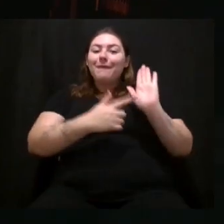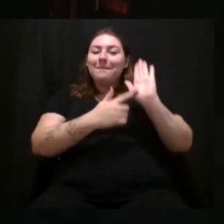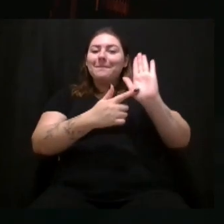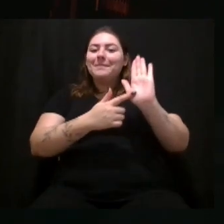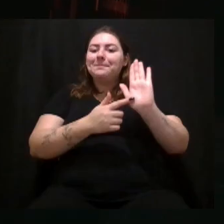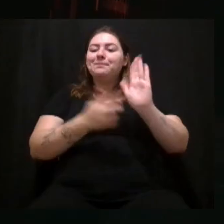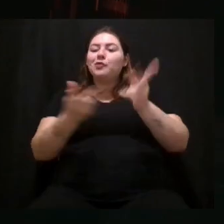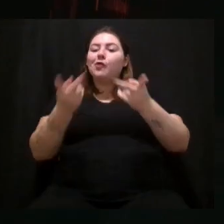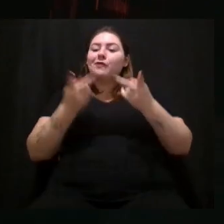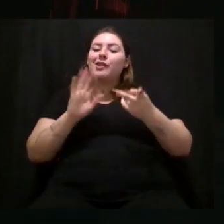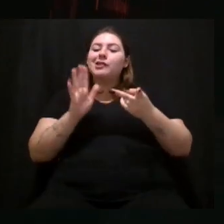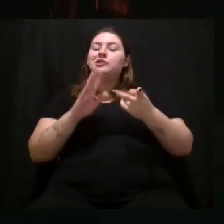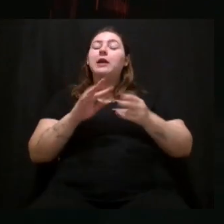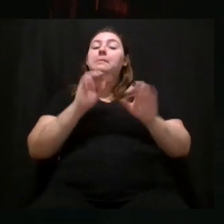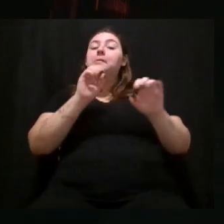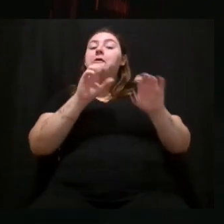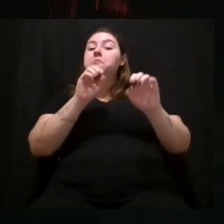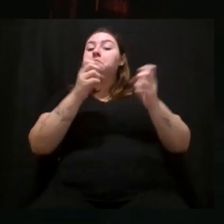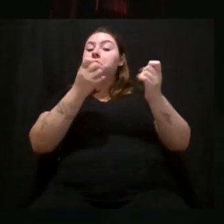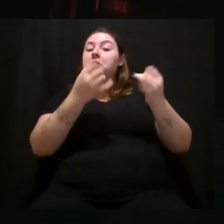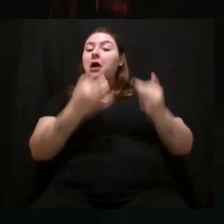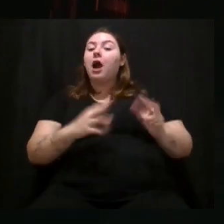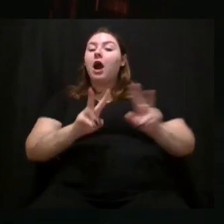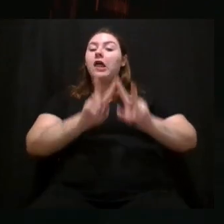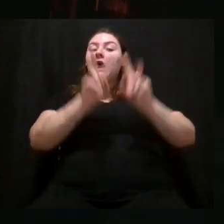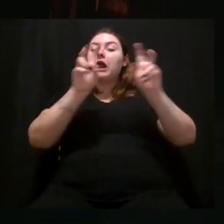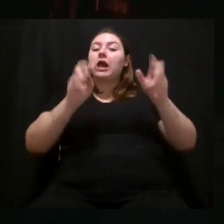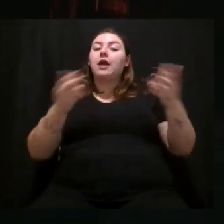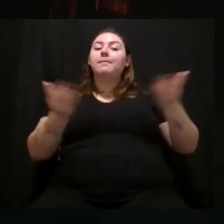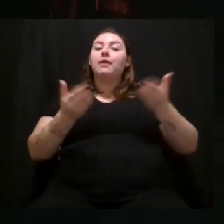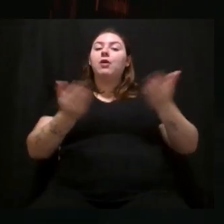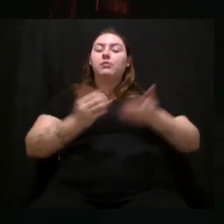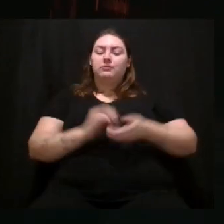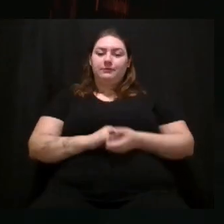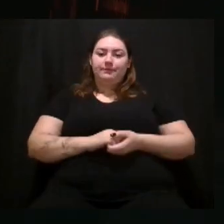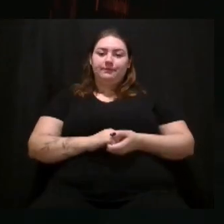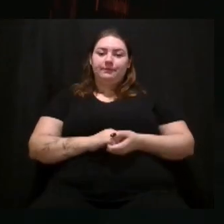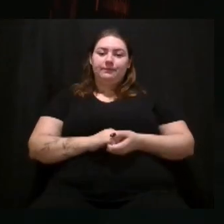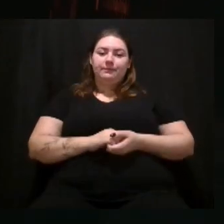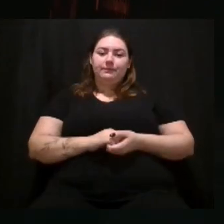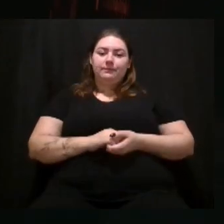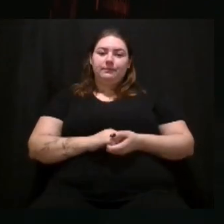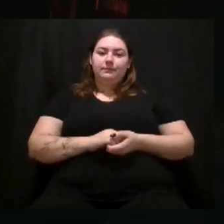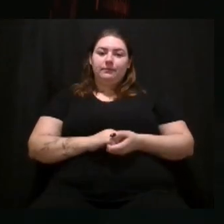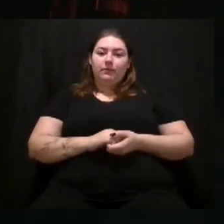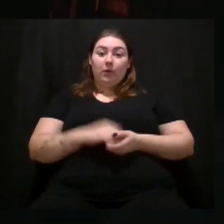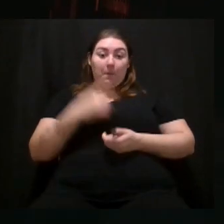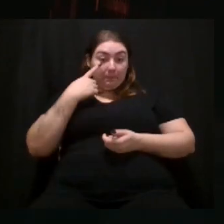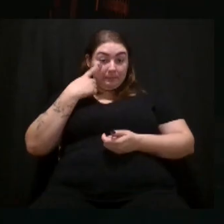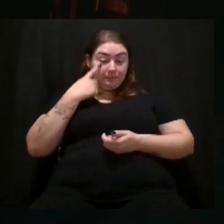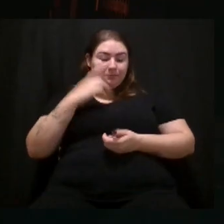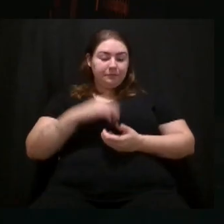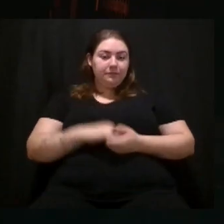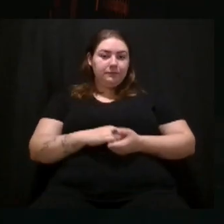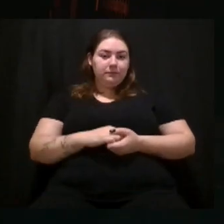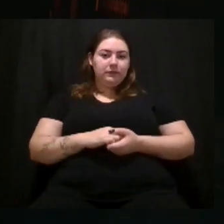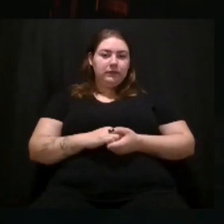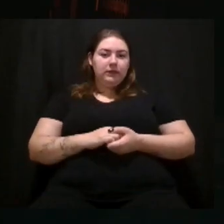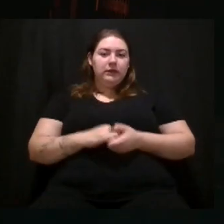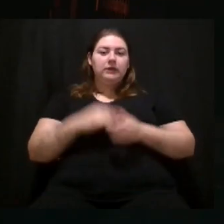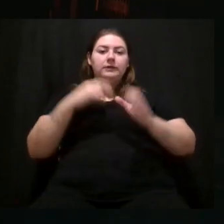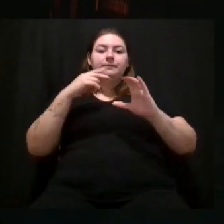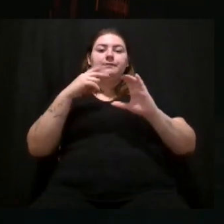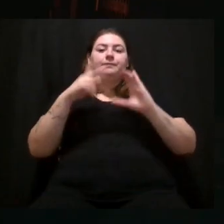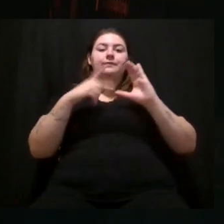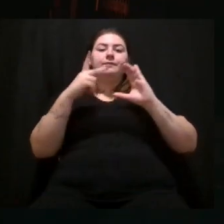nos orientar sobre o tema de hoje aqui do Estúdio Câmara. Gente, olha só, a Câmara de Campinas realiza hoje, segunda-feira, a partir